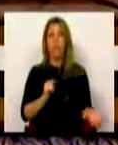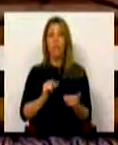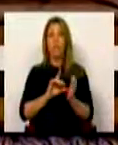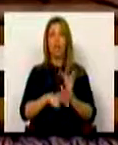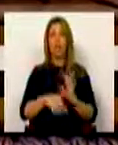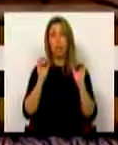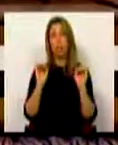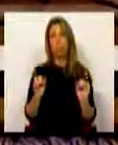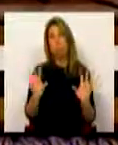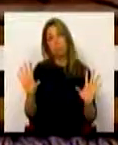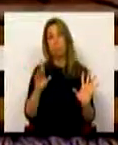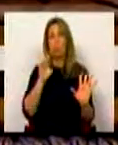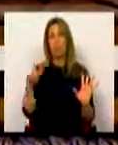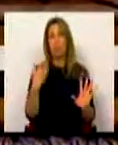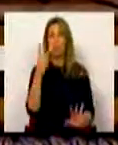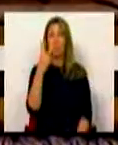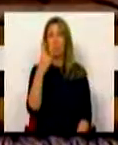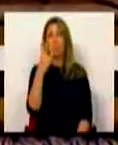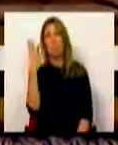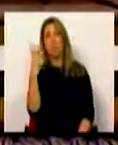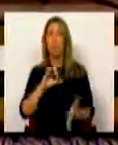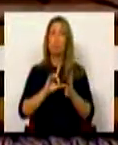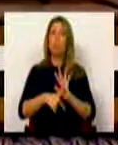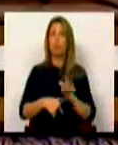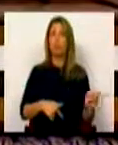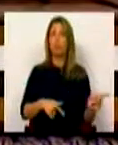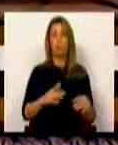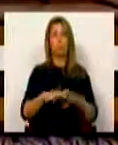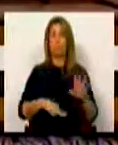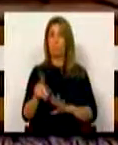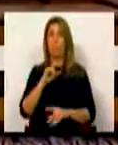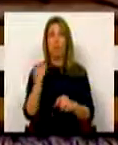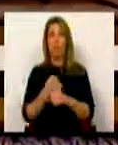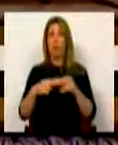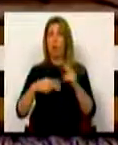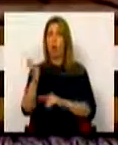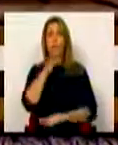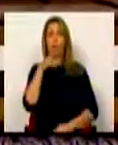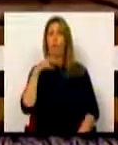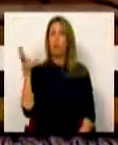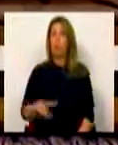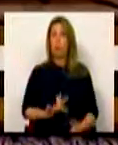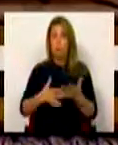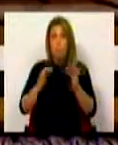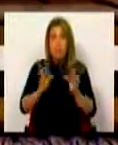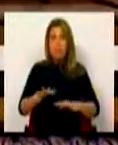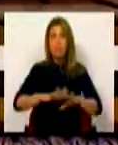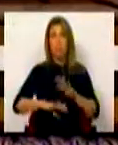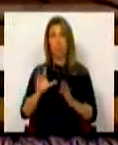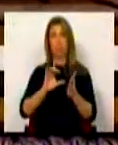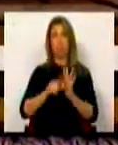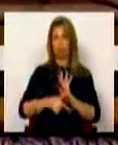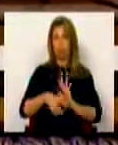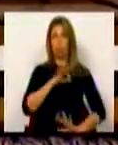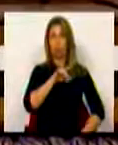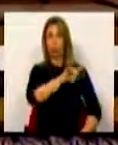com 3 ou 4 projetos na gaveta, não fazíamos obras na ferrovia em Portugal. Foi preciso fazer os projetos que os senhores não deixaram